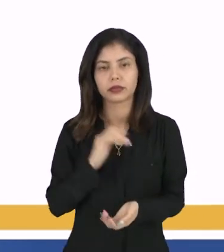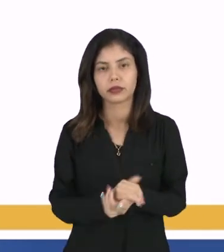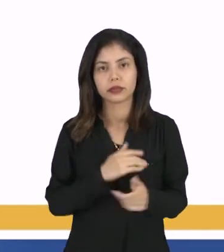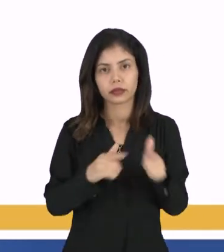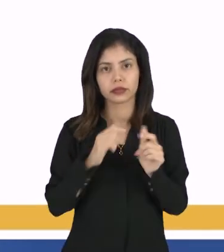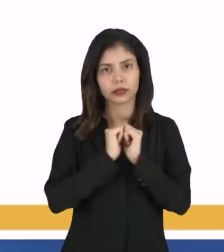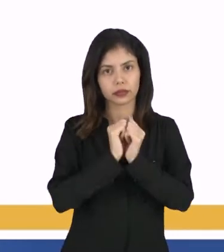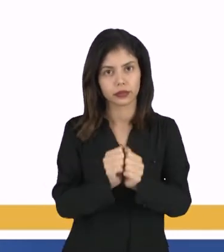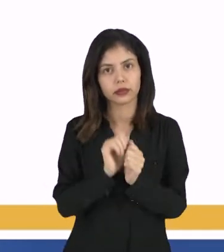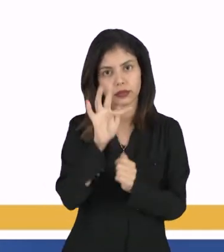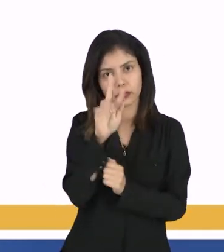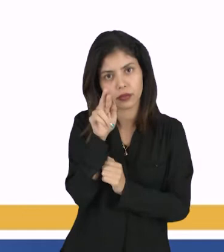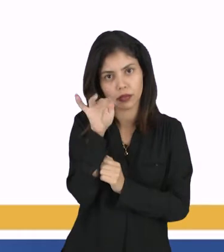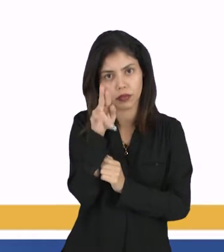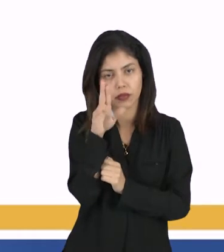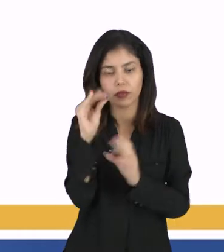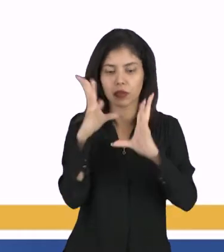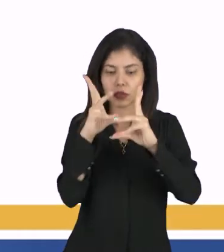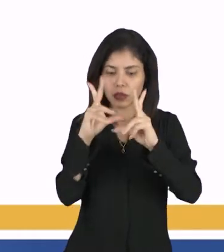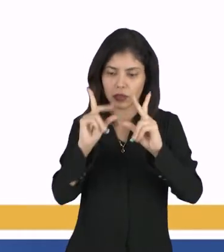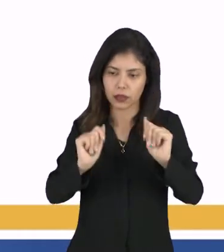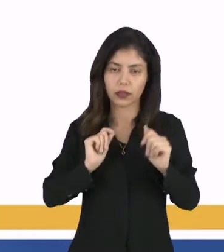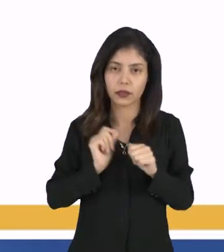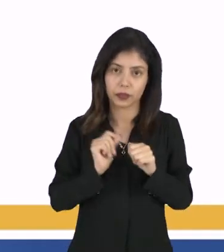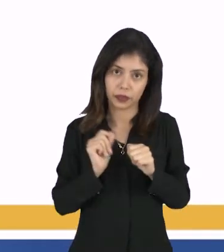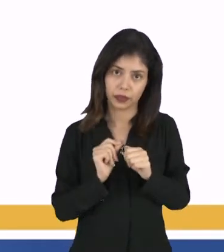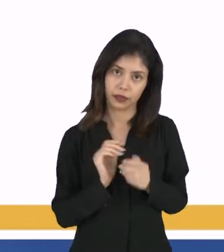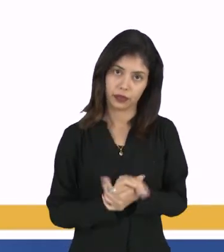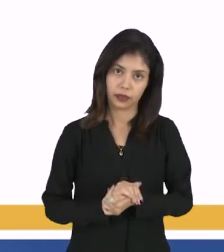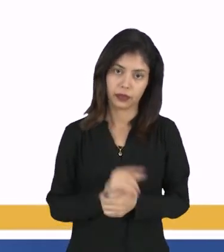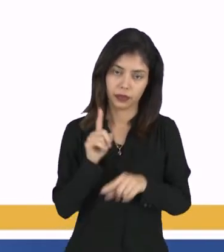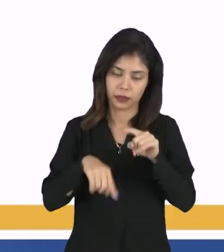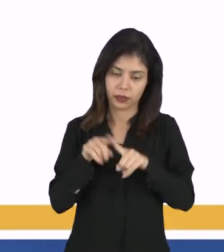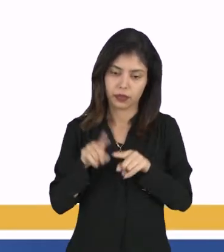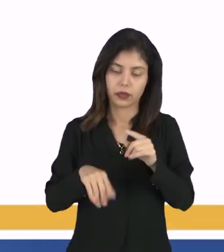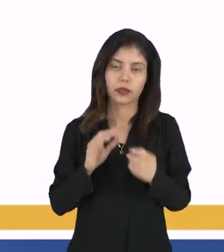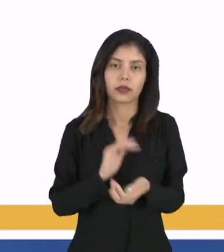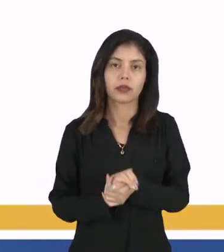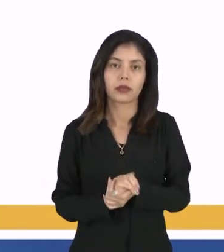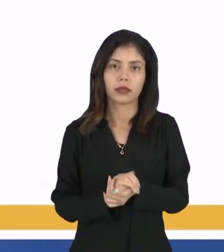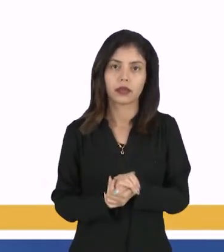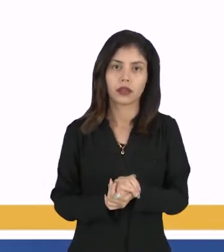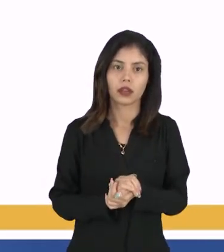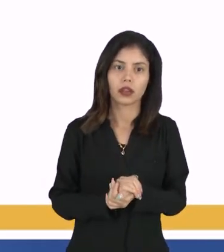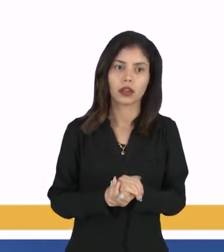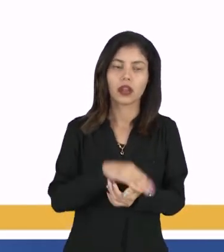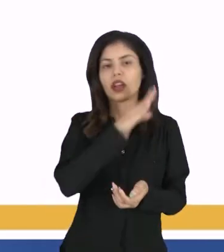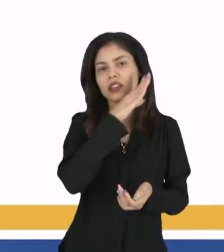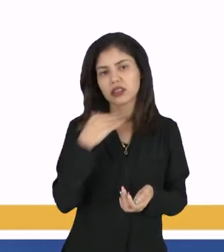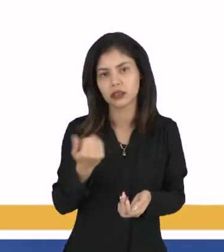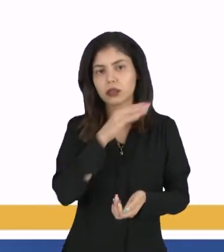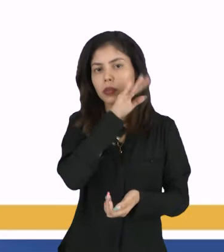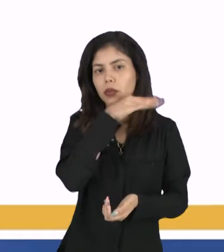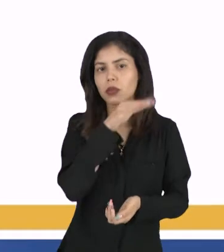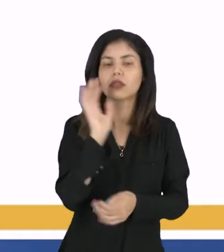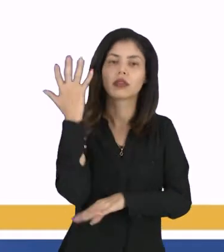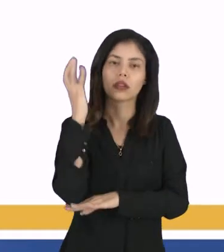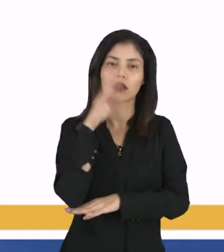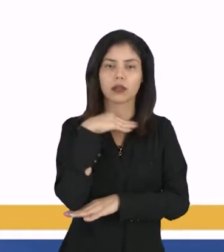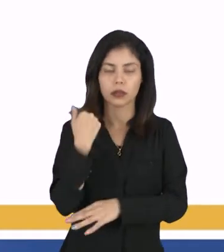né, trabalham junto com os fungos, né, e juntos fazem a decomposição da matéria orgânica. Né? Restos de animais, de plantas, de